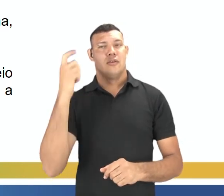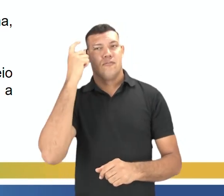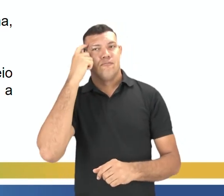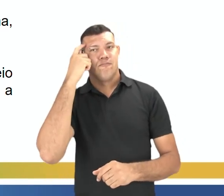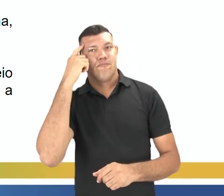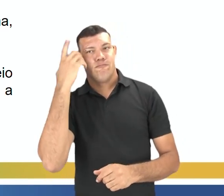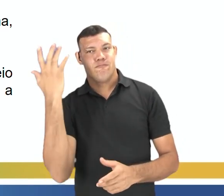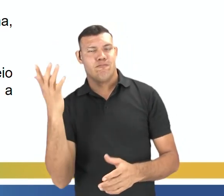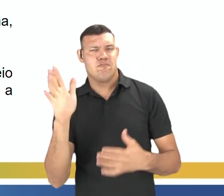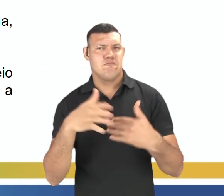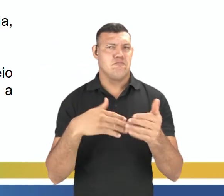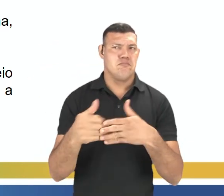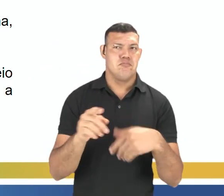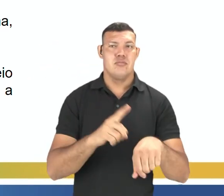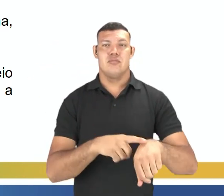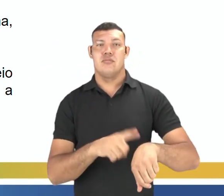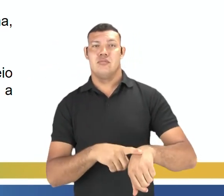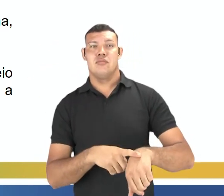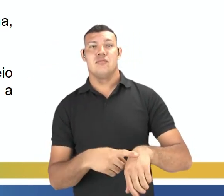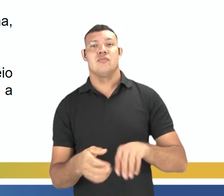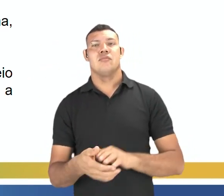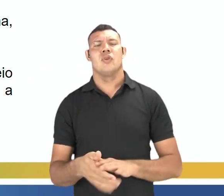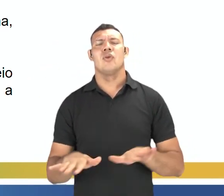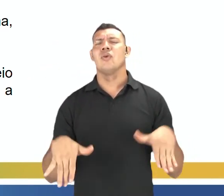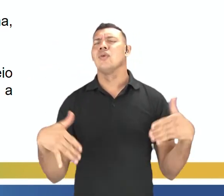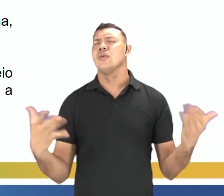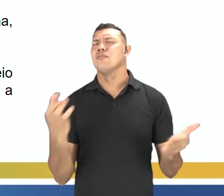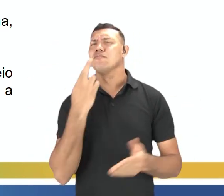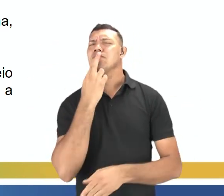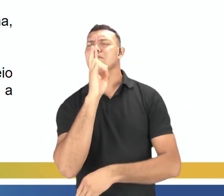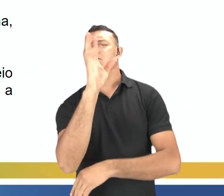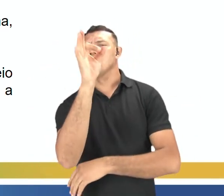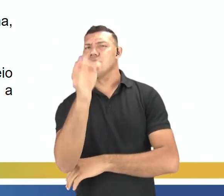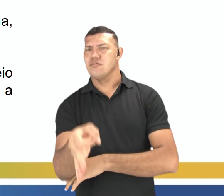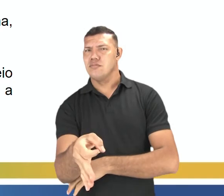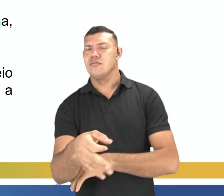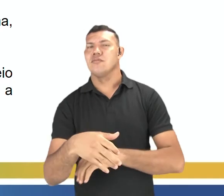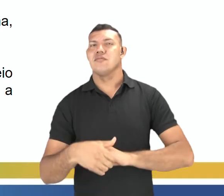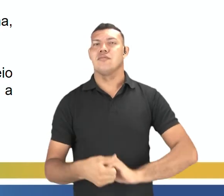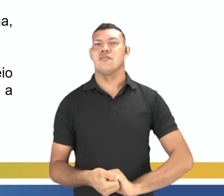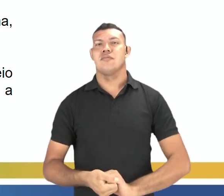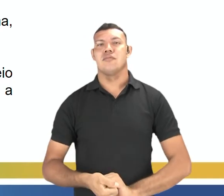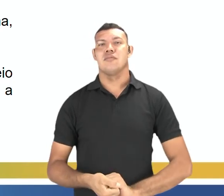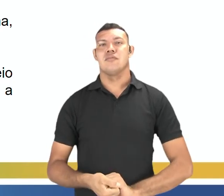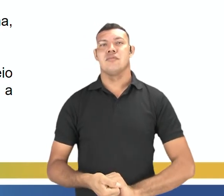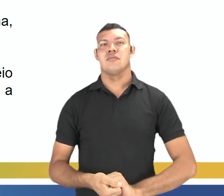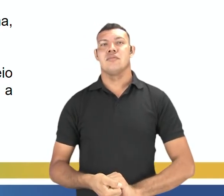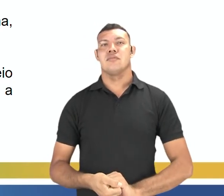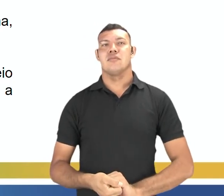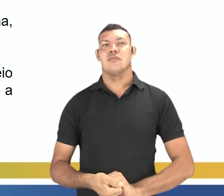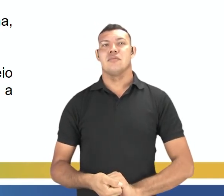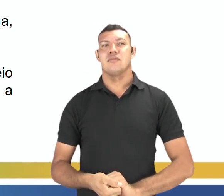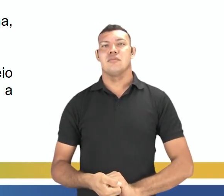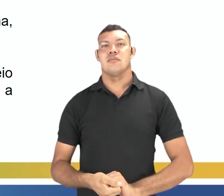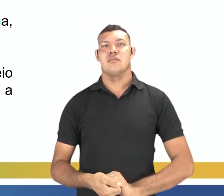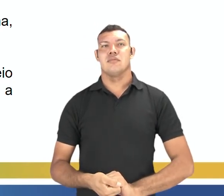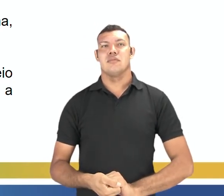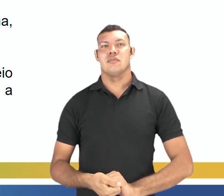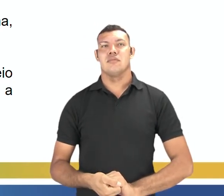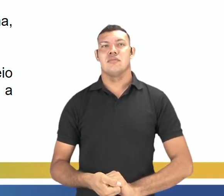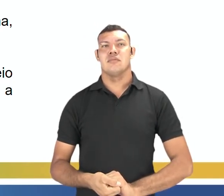a qualquer momento. Então, qual alternativa você acredita que está correta?